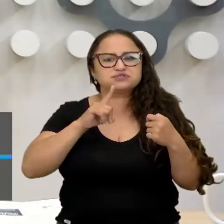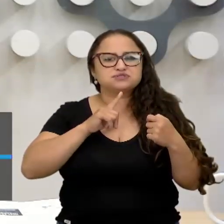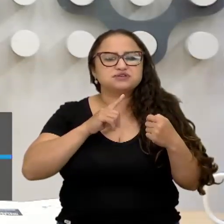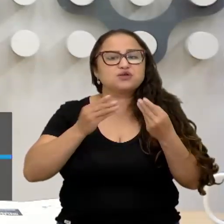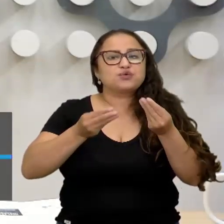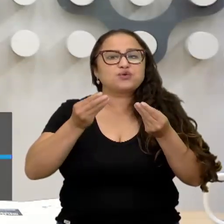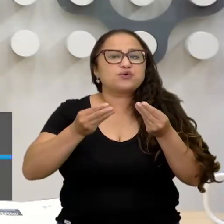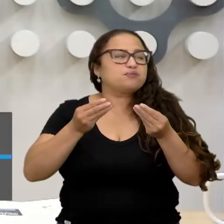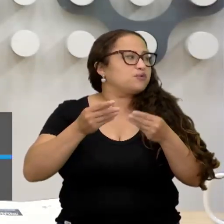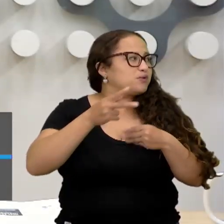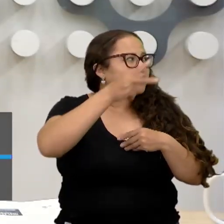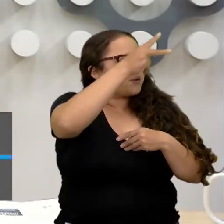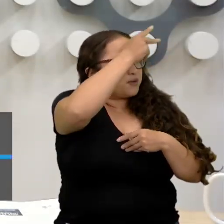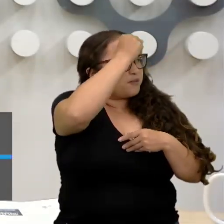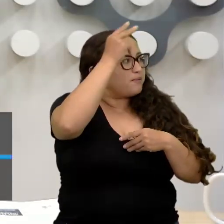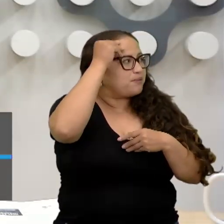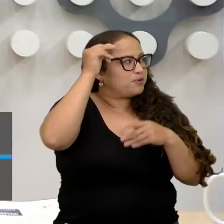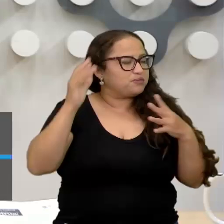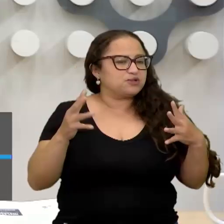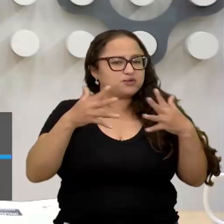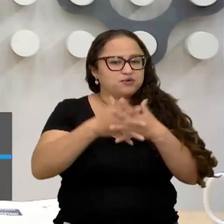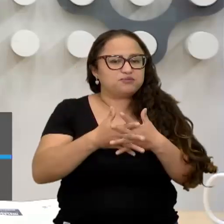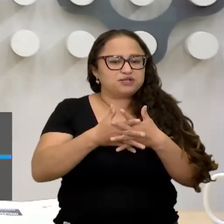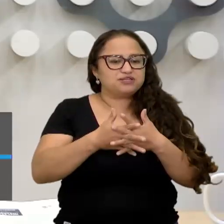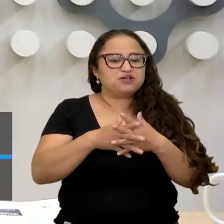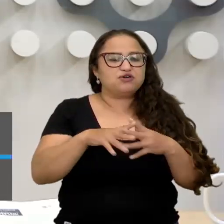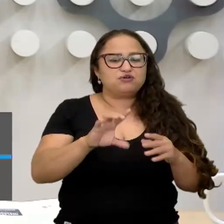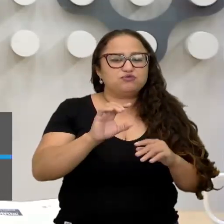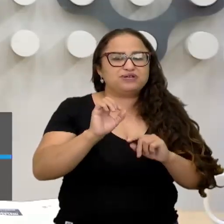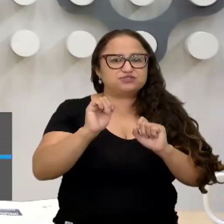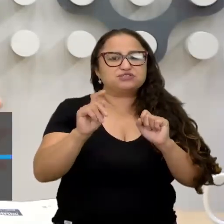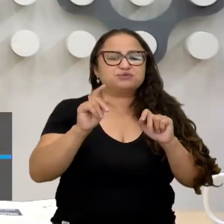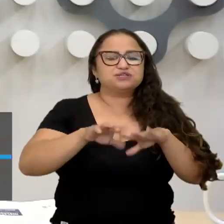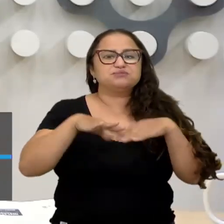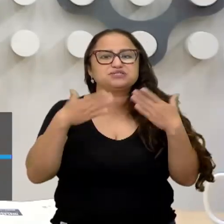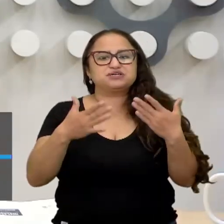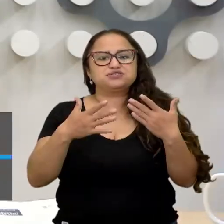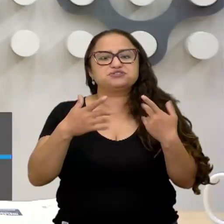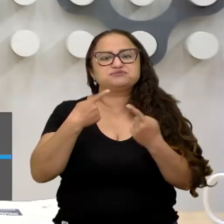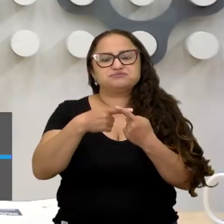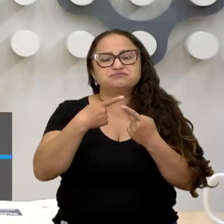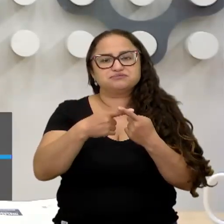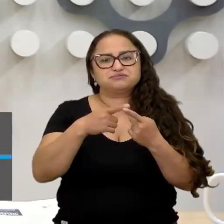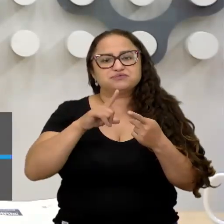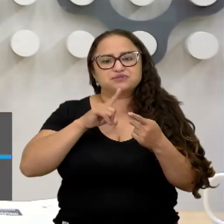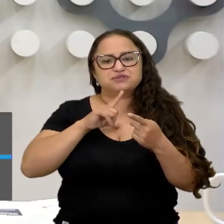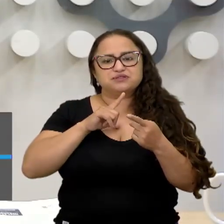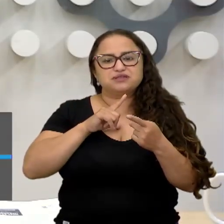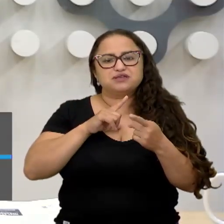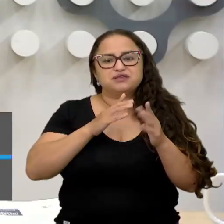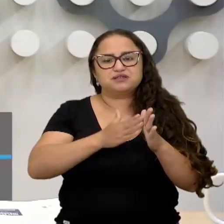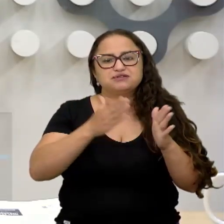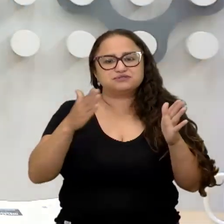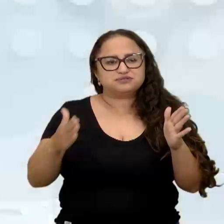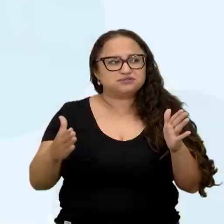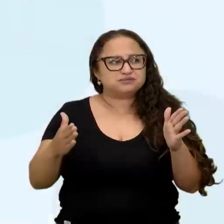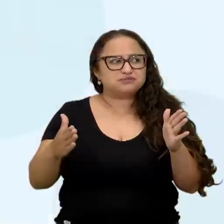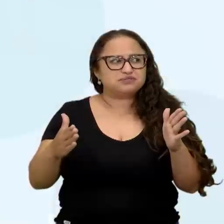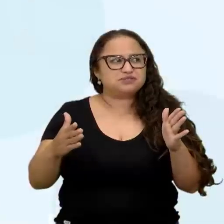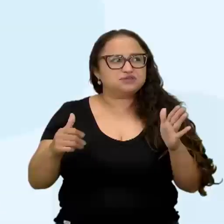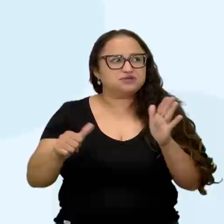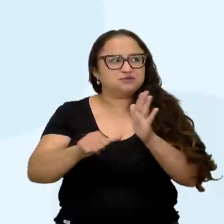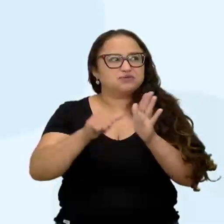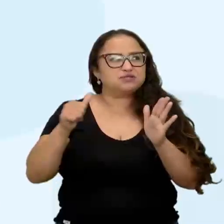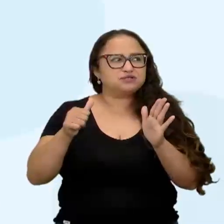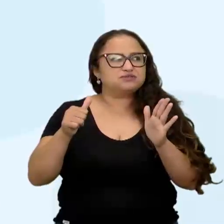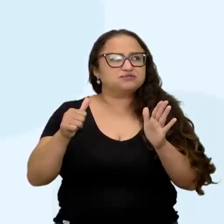pública é complicado. Então, a gente separou apenas um trechinho, mas eu vou falar muito do poema para vocês aqui. Então, eu separei esse primeiro trechinho aqui, esse